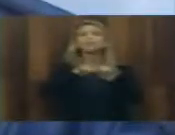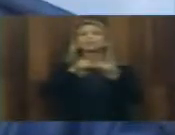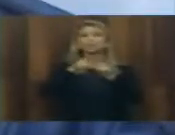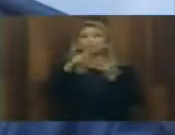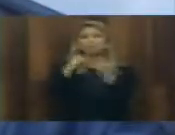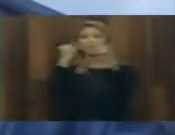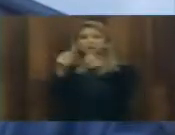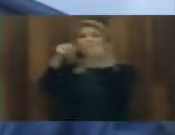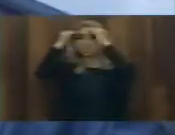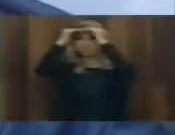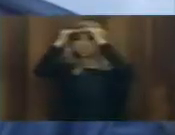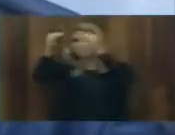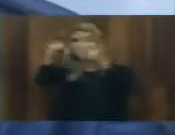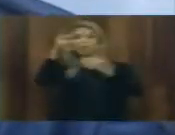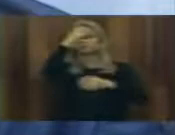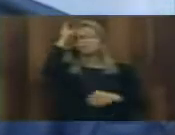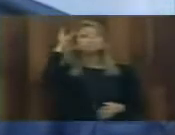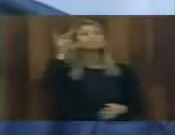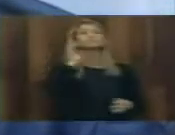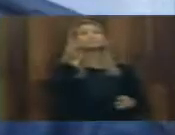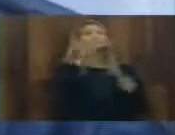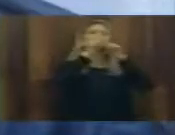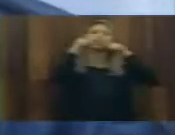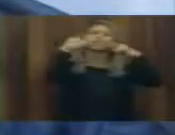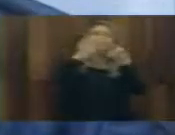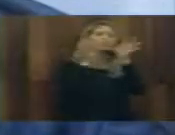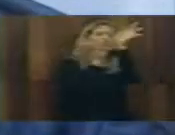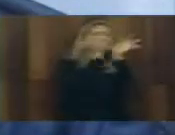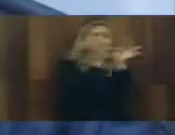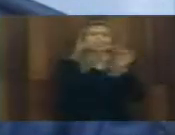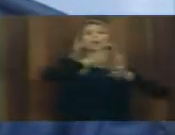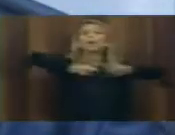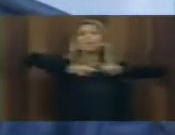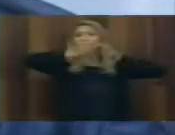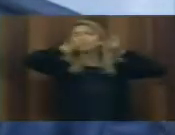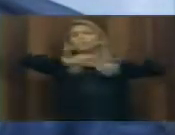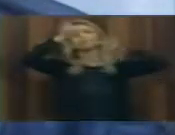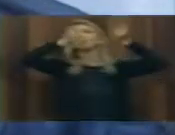que veio à Câmara várias vezes, se organizou, se manifestou,